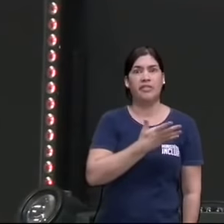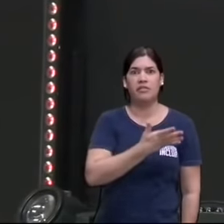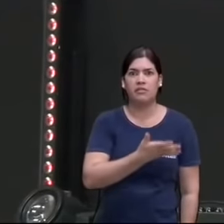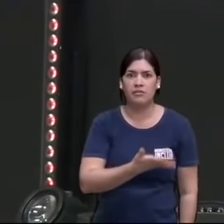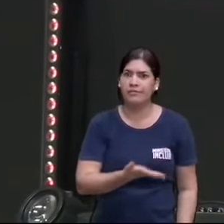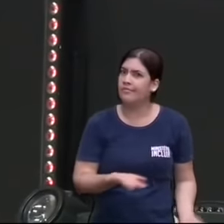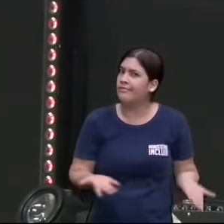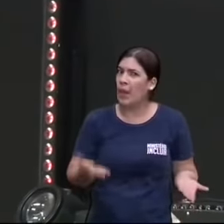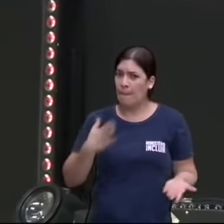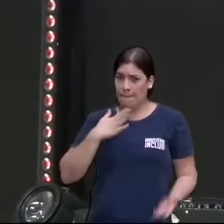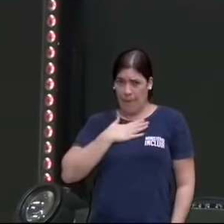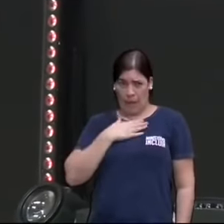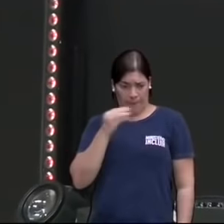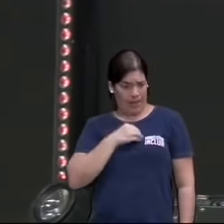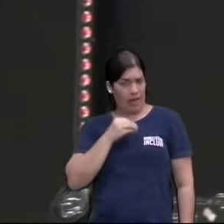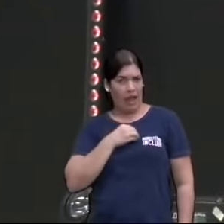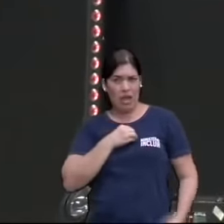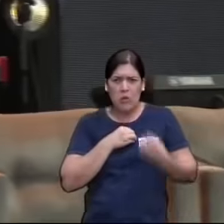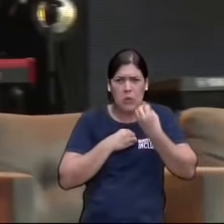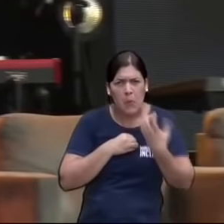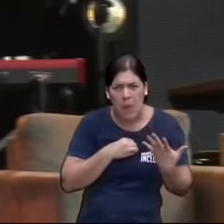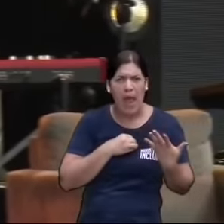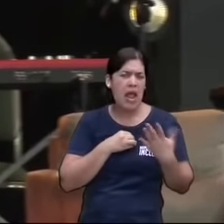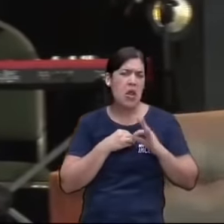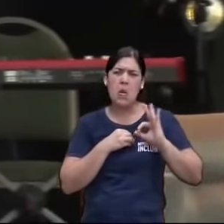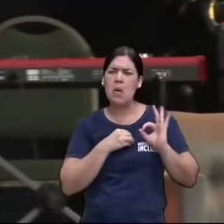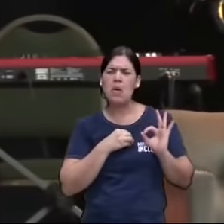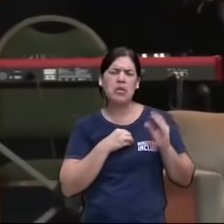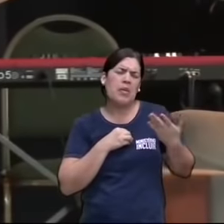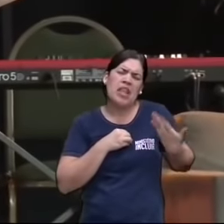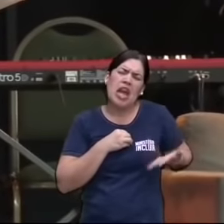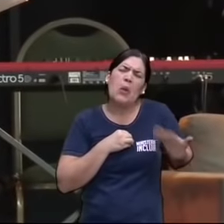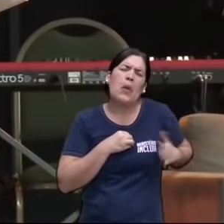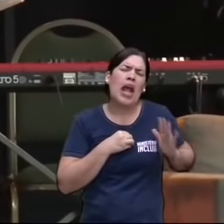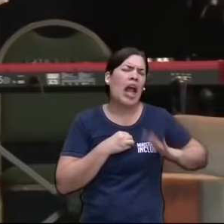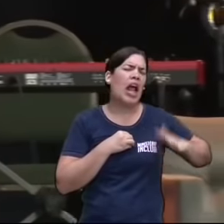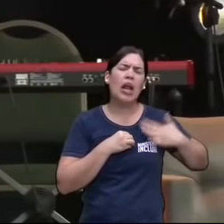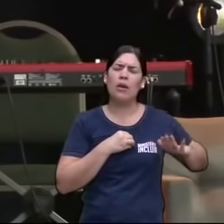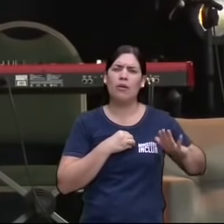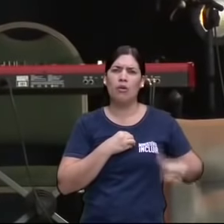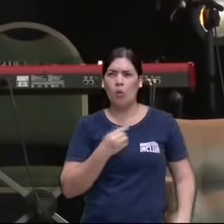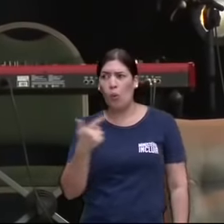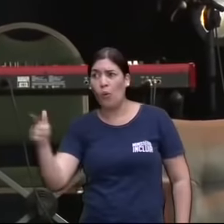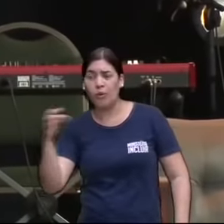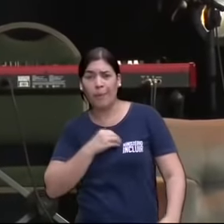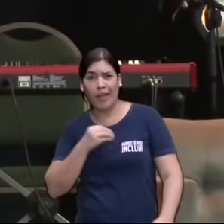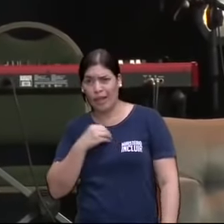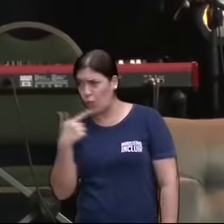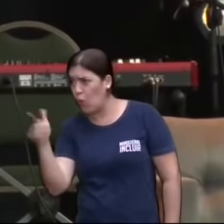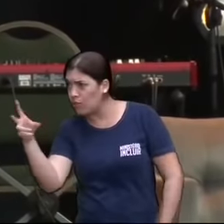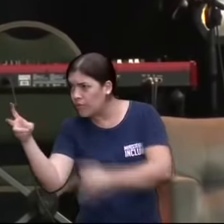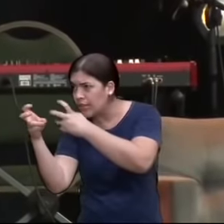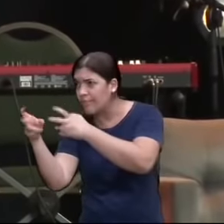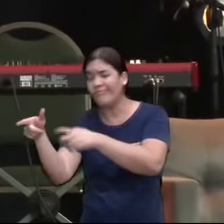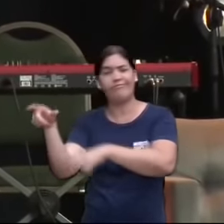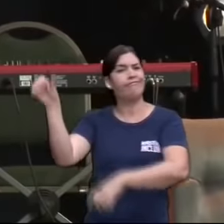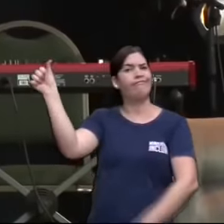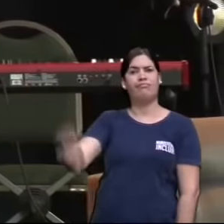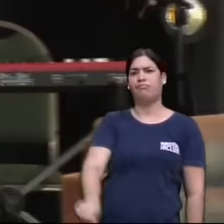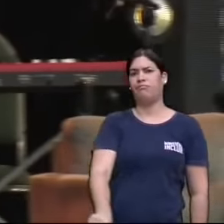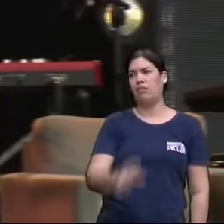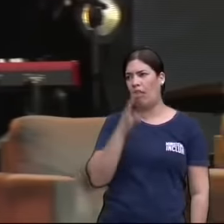O meu pecado é tranquilo. Algumas pessoas dizem assim, olha, o cara falou para mim uma